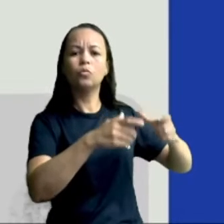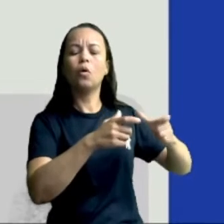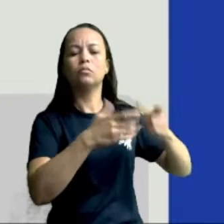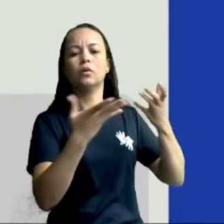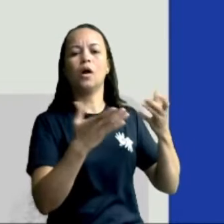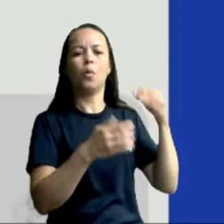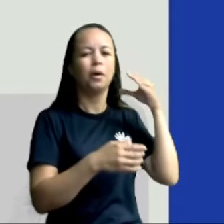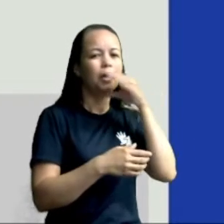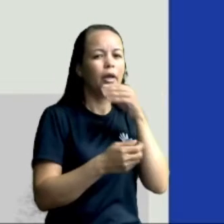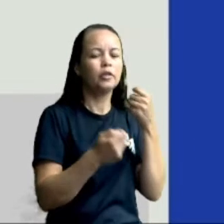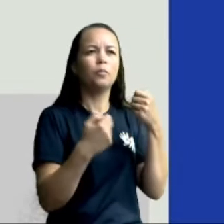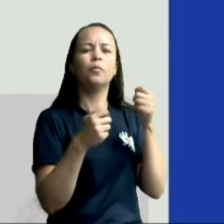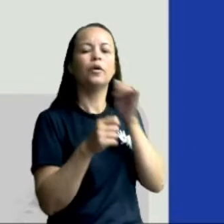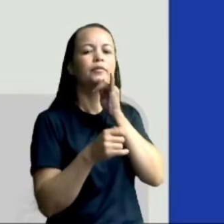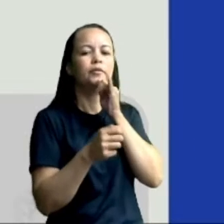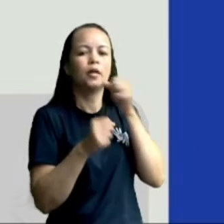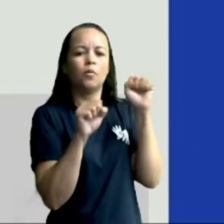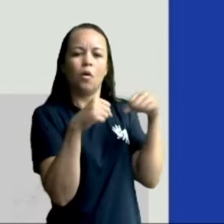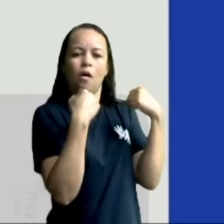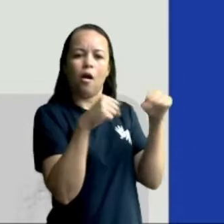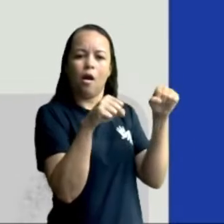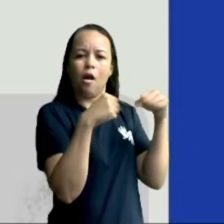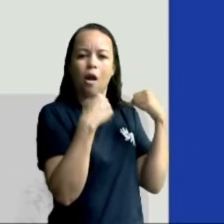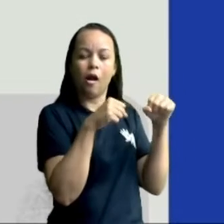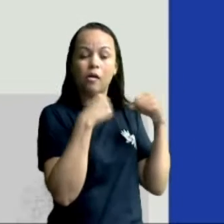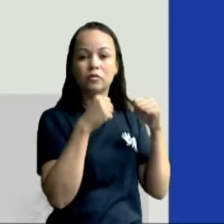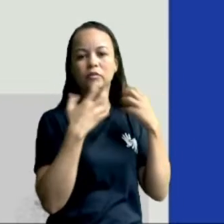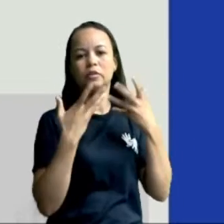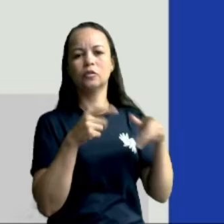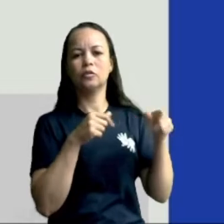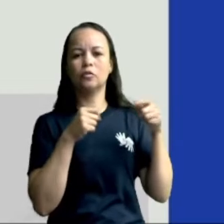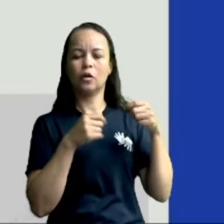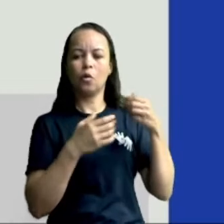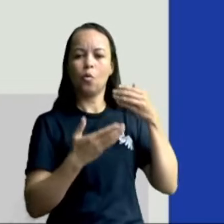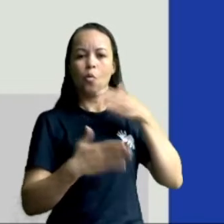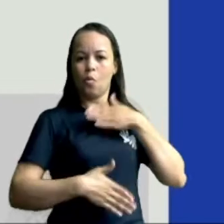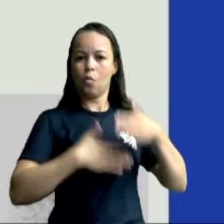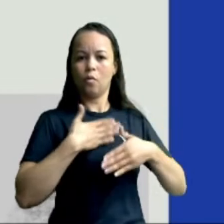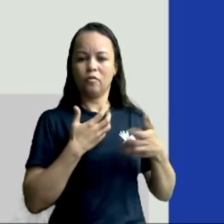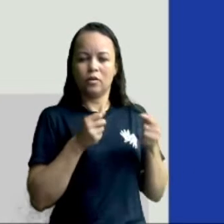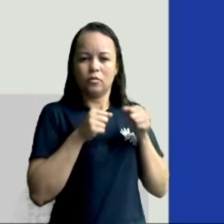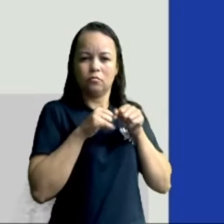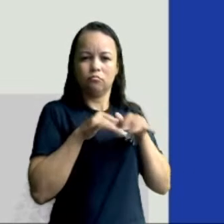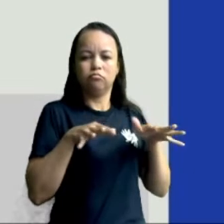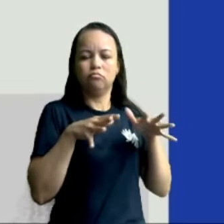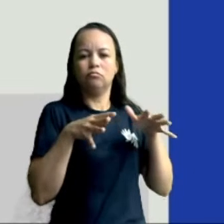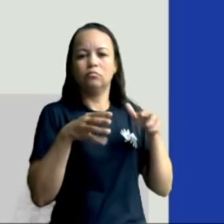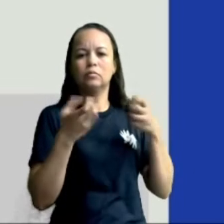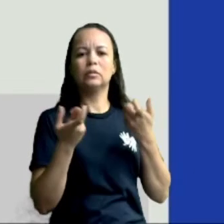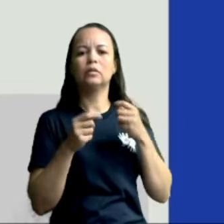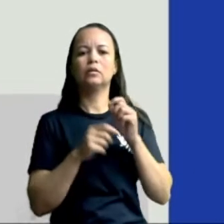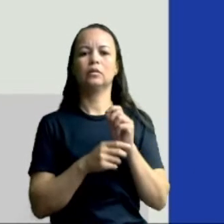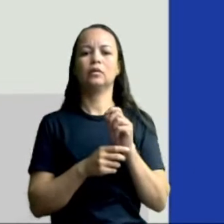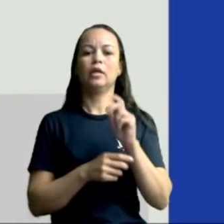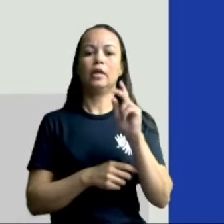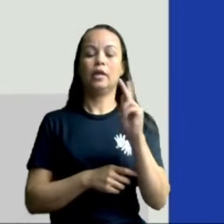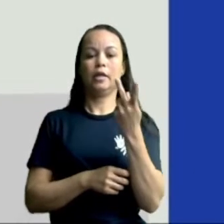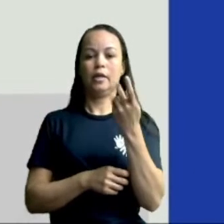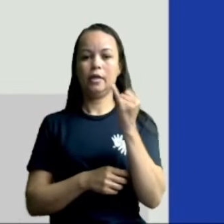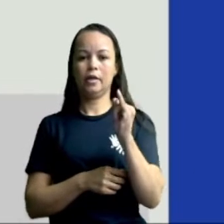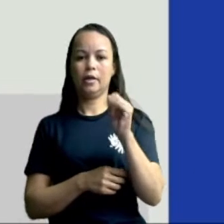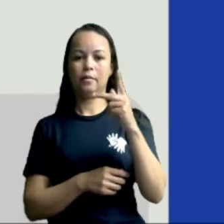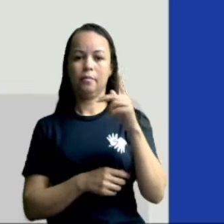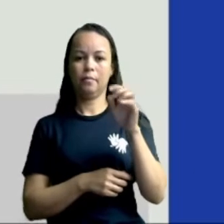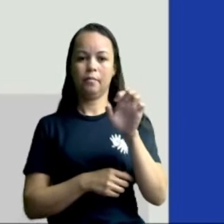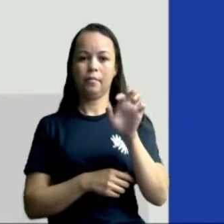físico, os capilares eles vão sofrer um processo de dilatação, para que você não tenha um fenômeno de hipertermia,